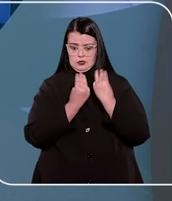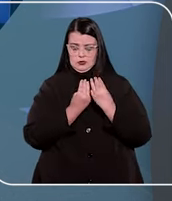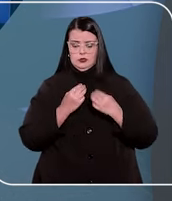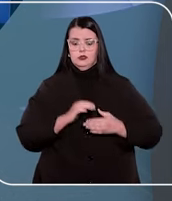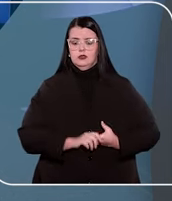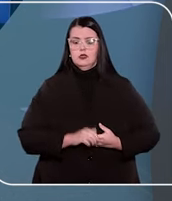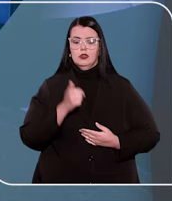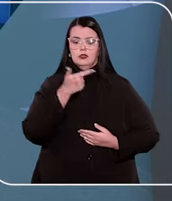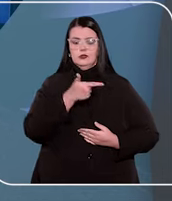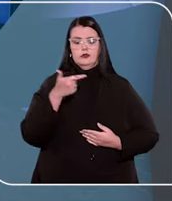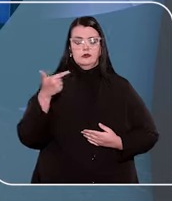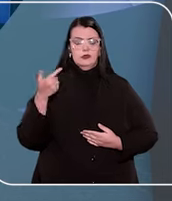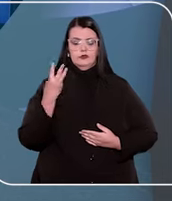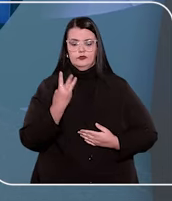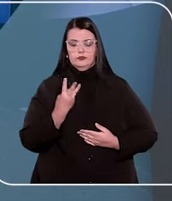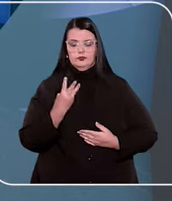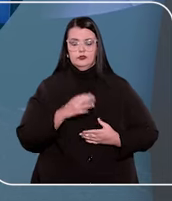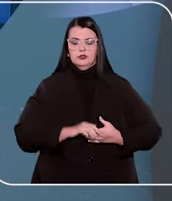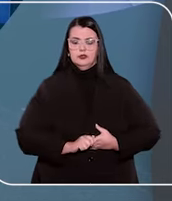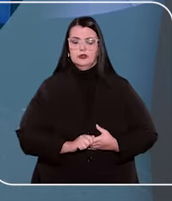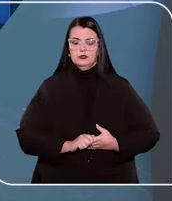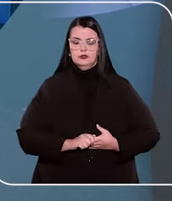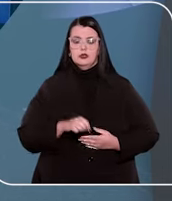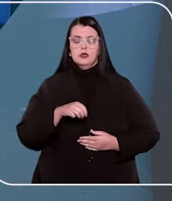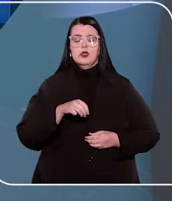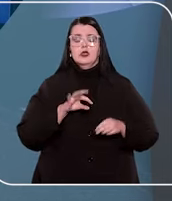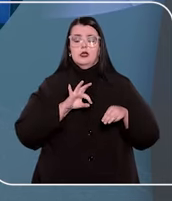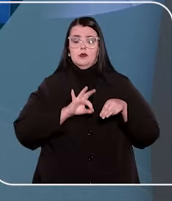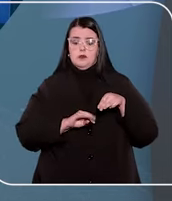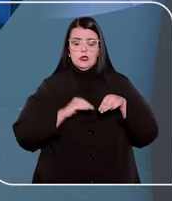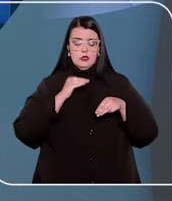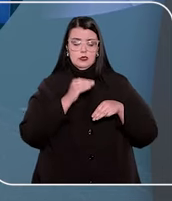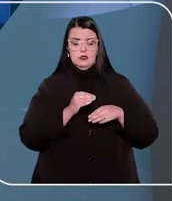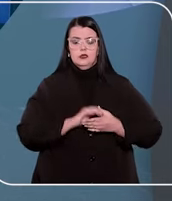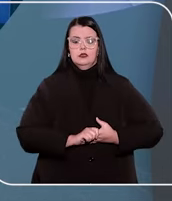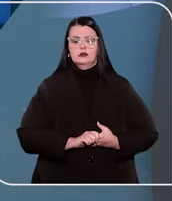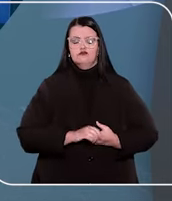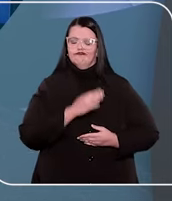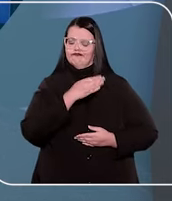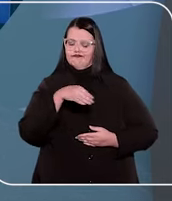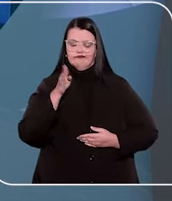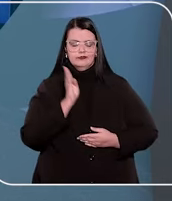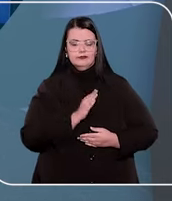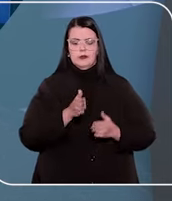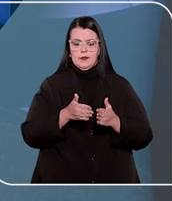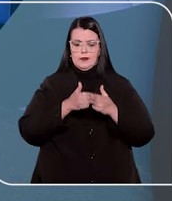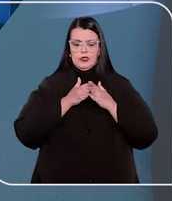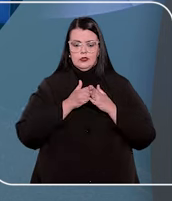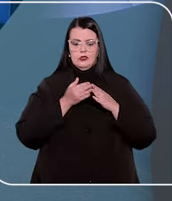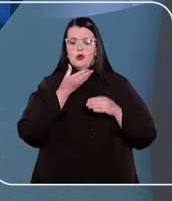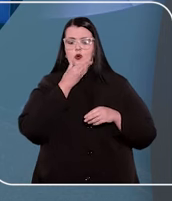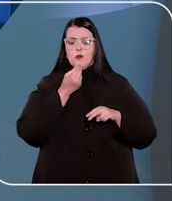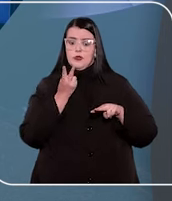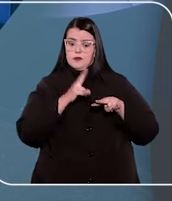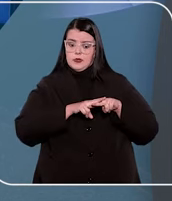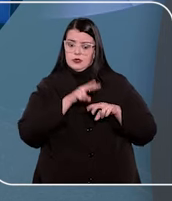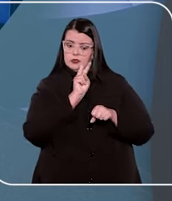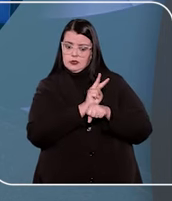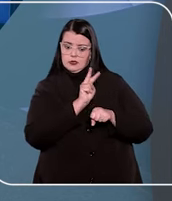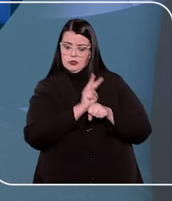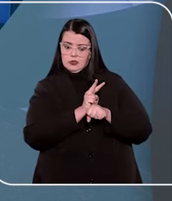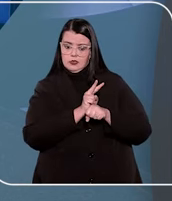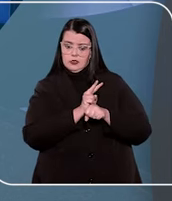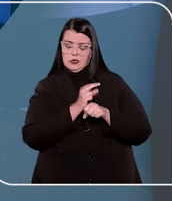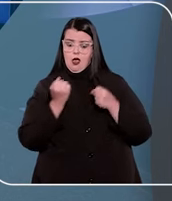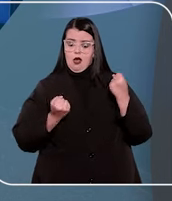Maracanã em 2023. E a ministra-presidente também negou pedido para libertar um homem preso preventivamente por ter